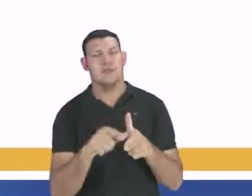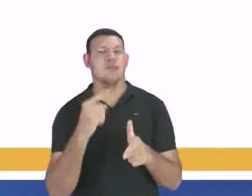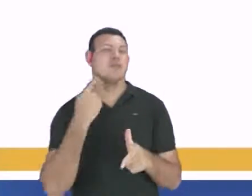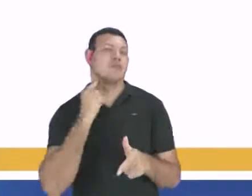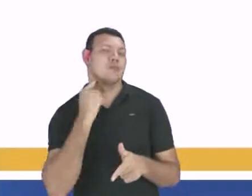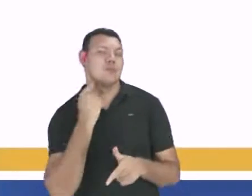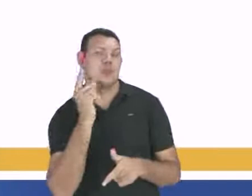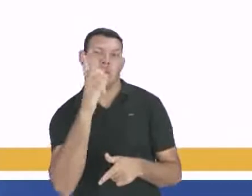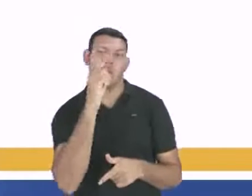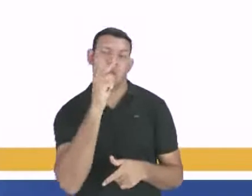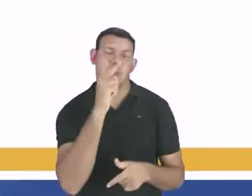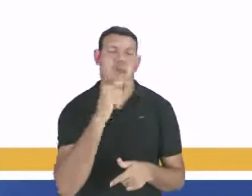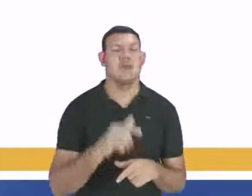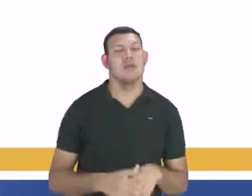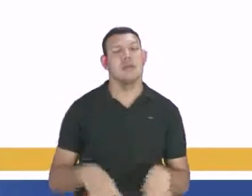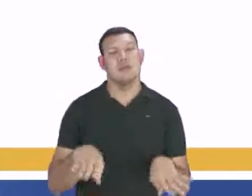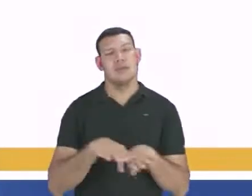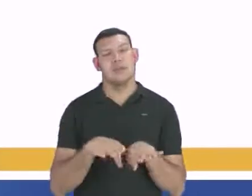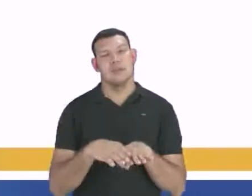água e dos rios.